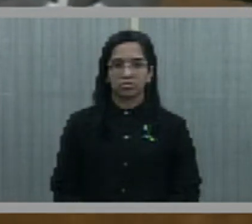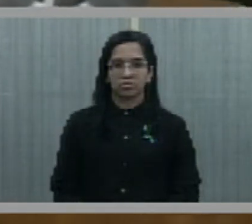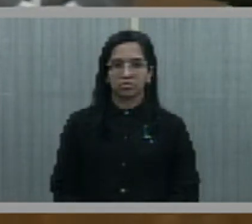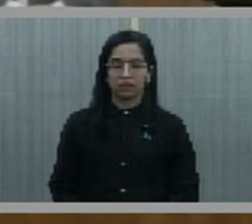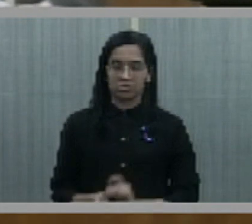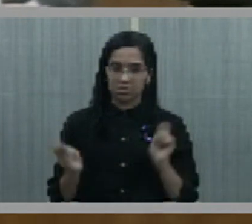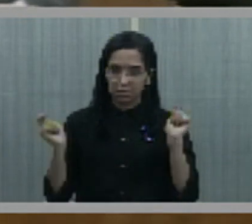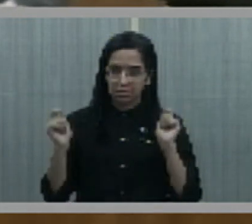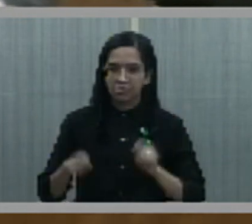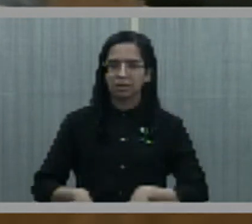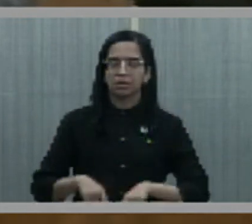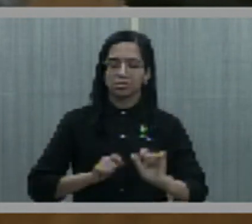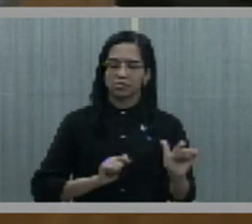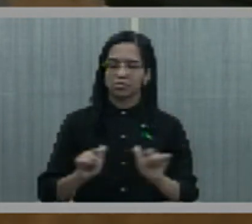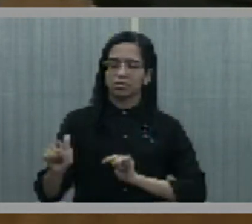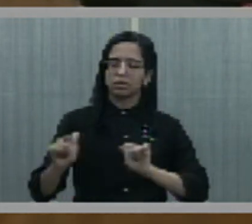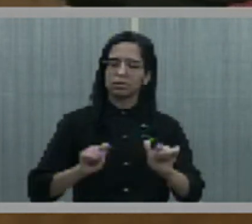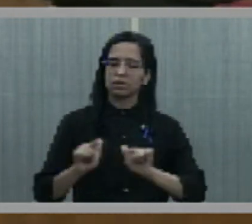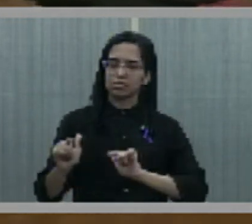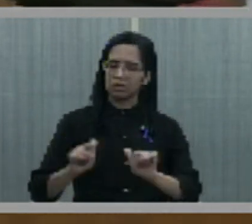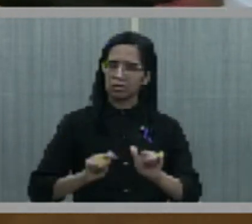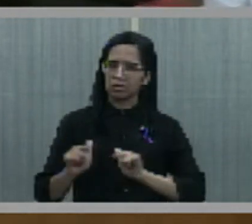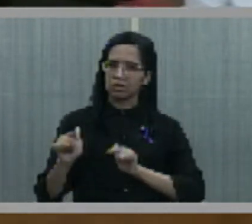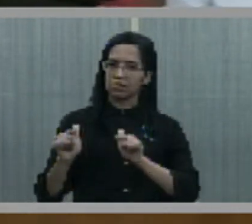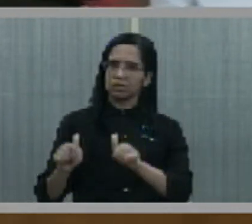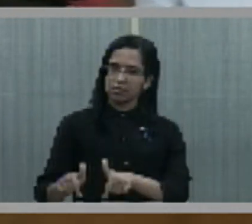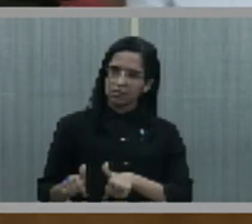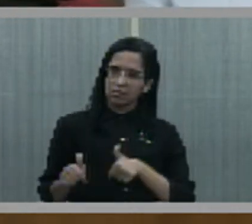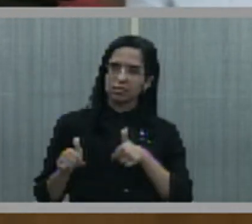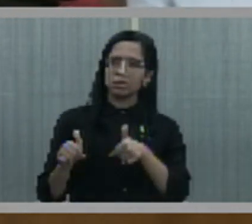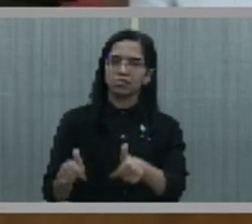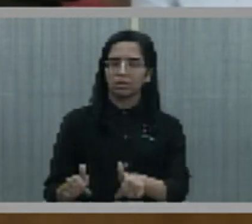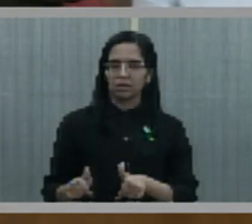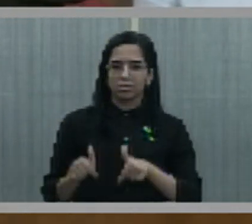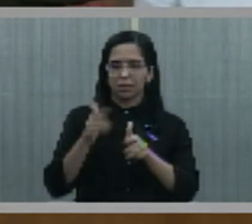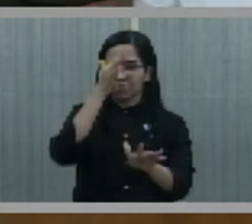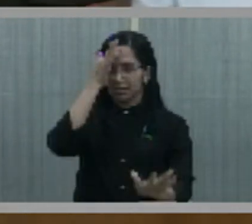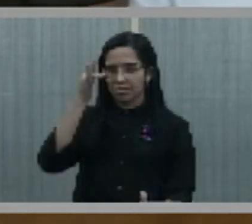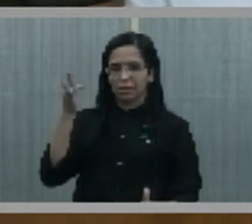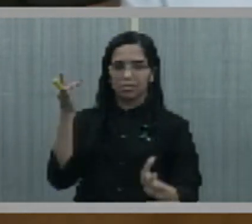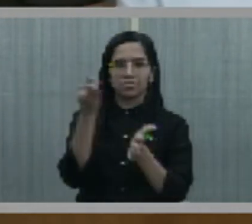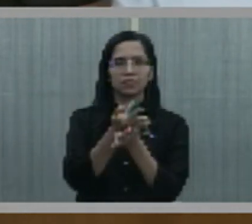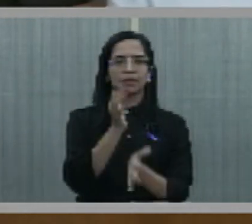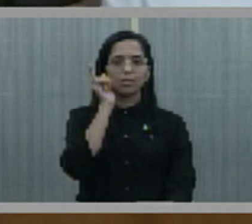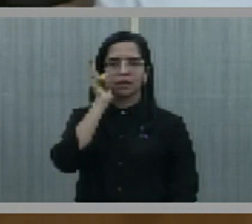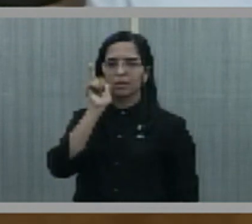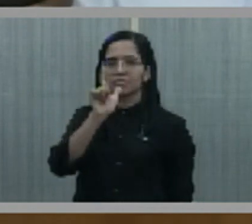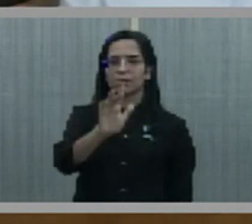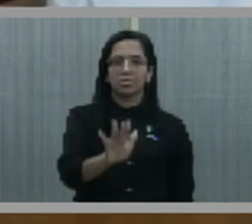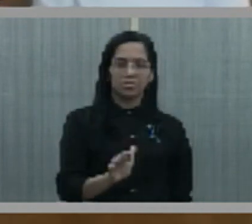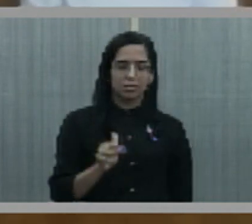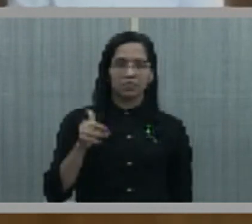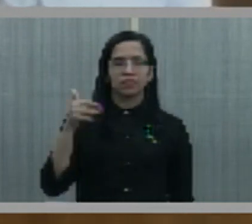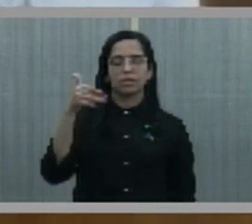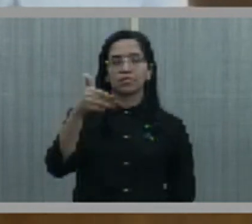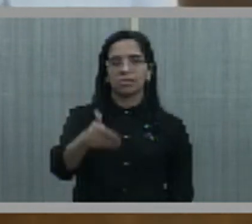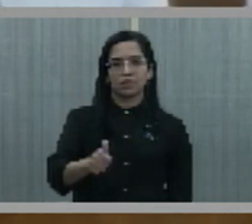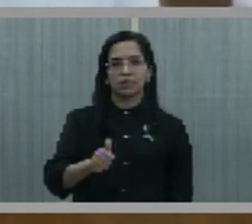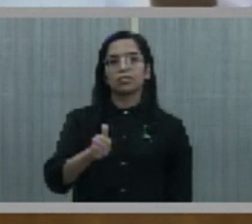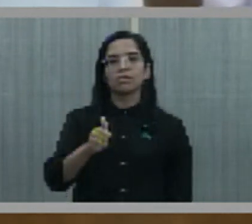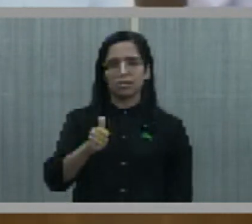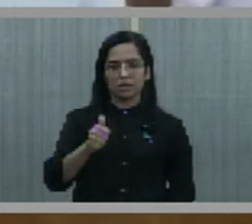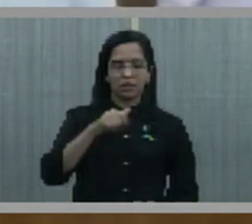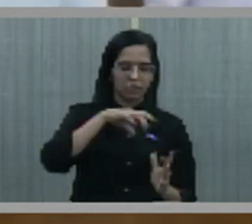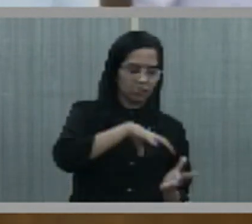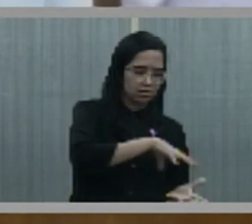exaltação. Possas tu no trabalho fecundo e com fé fazer sempre